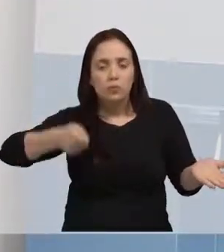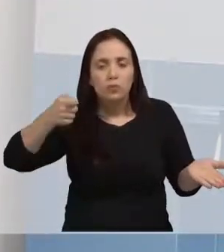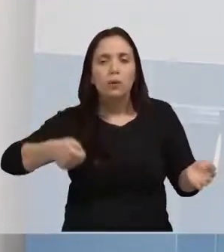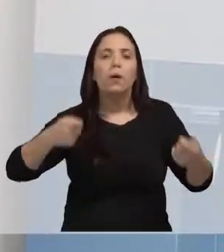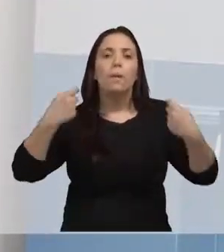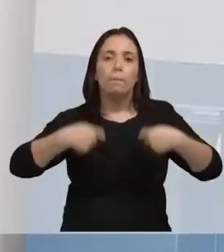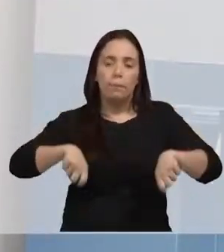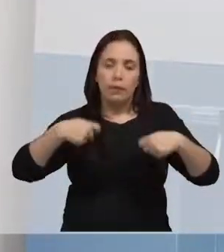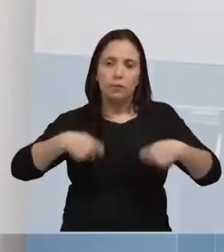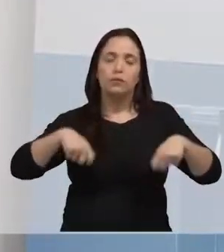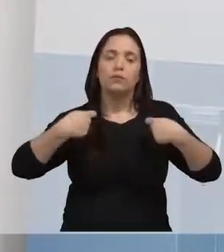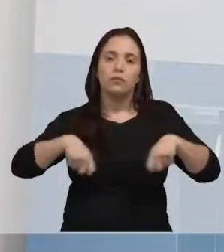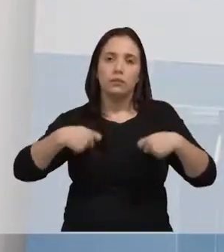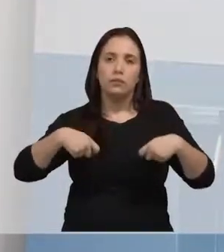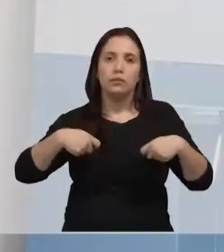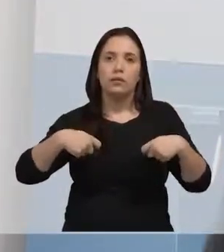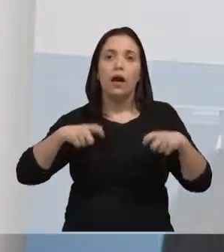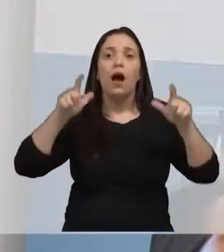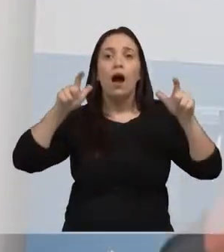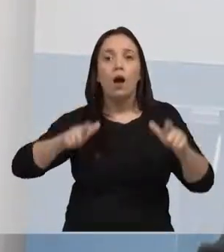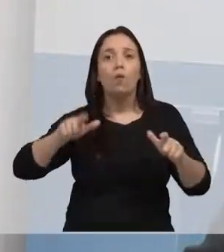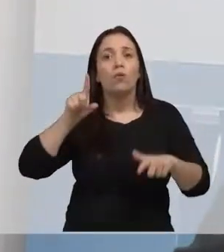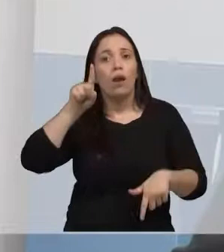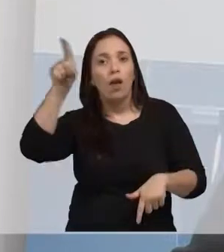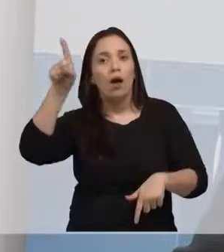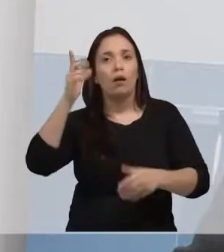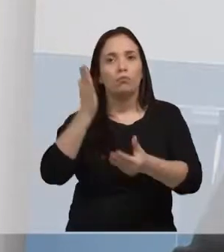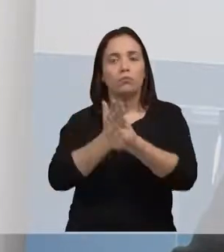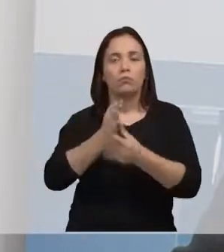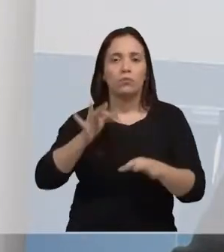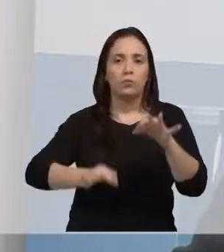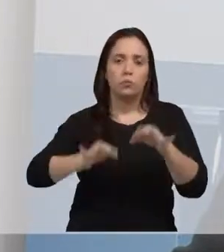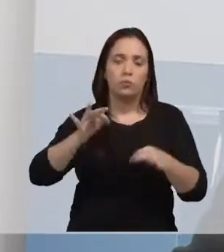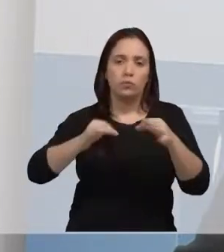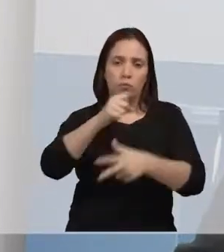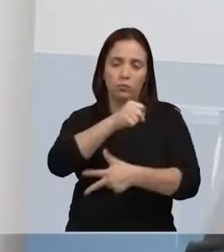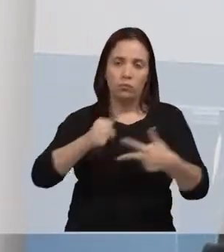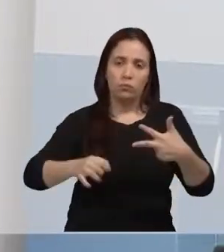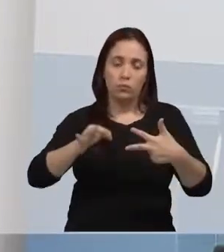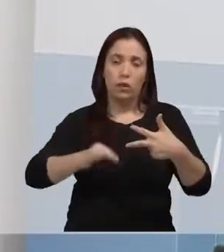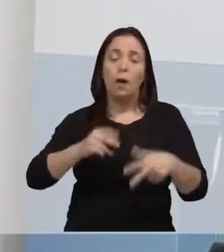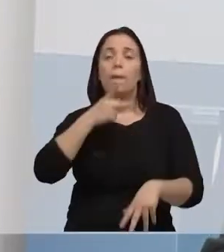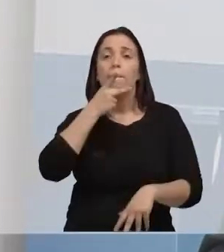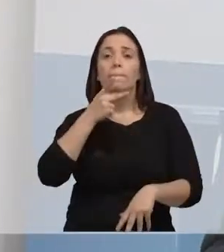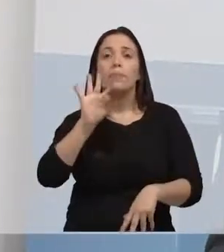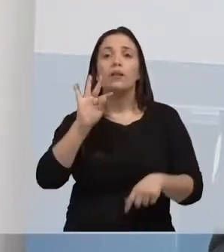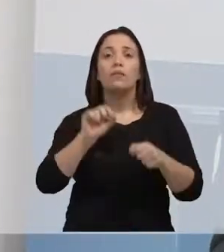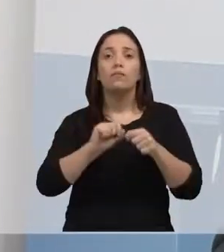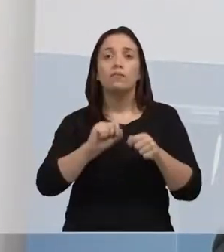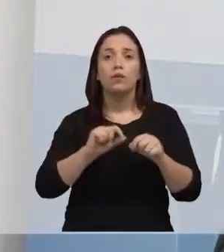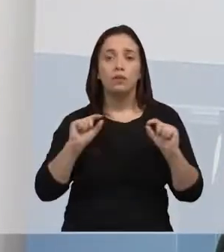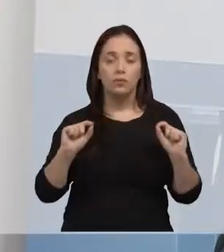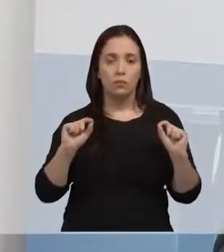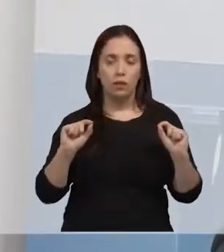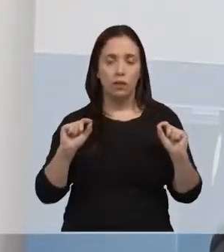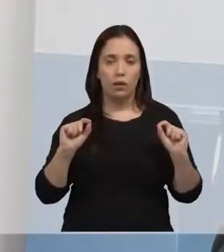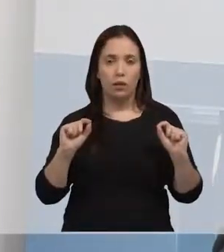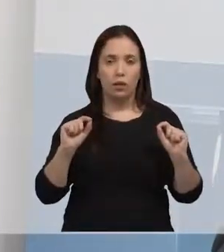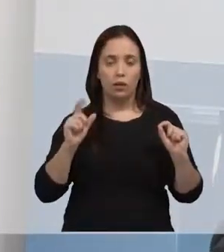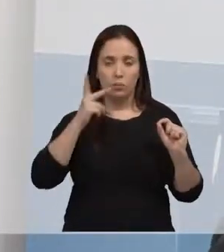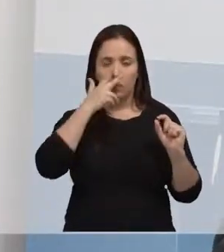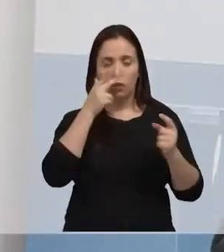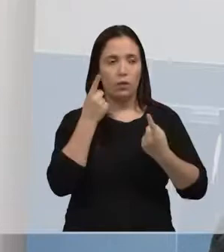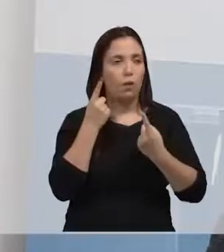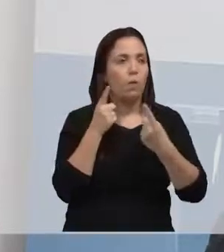elas devem ser contestadas aonde? No judiciário. O que é que o PT fez? Ele fez um enfrentamento